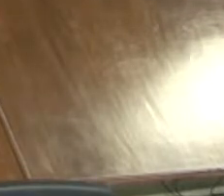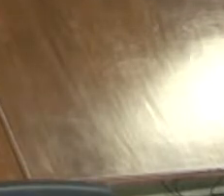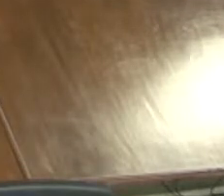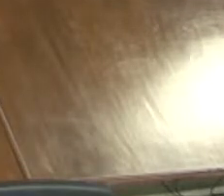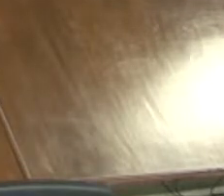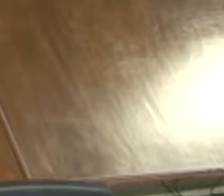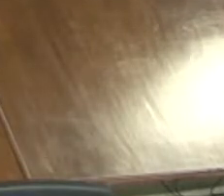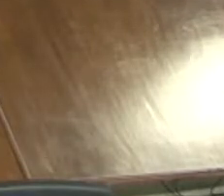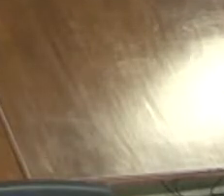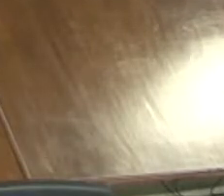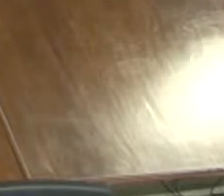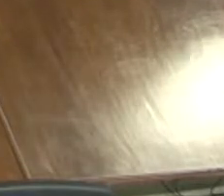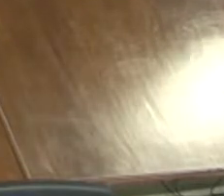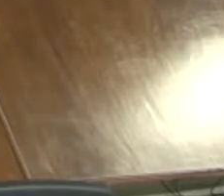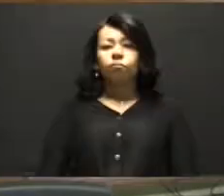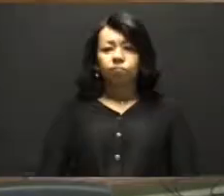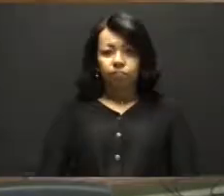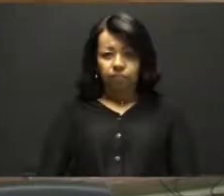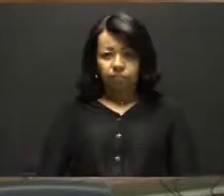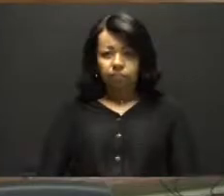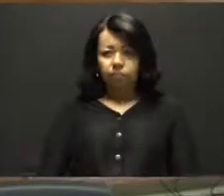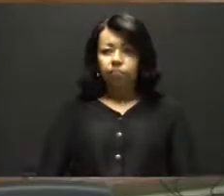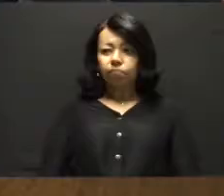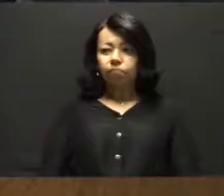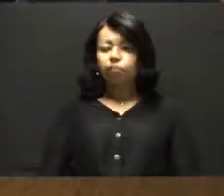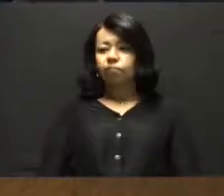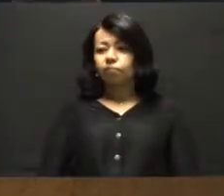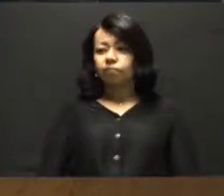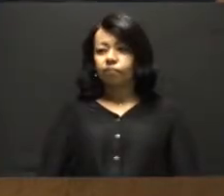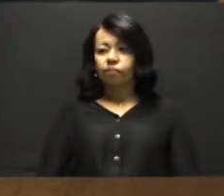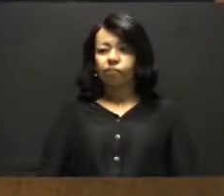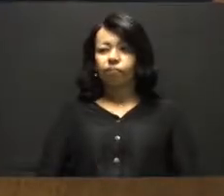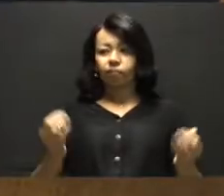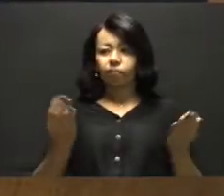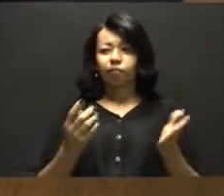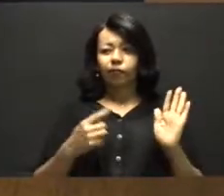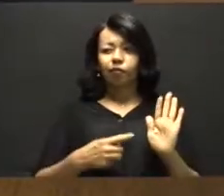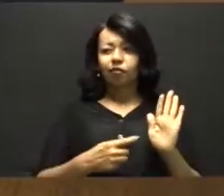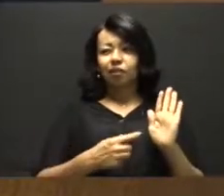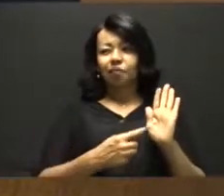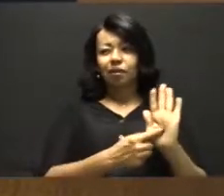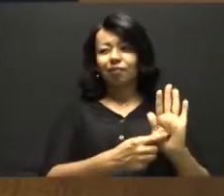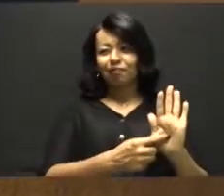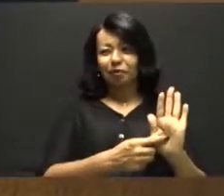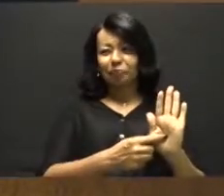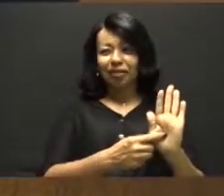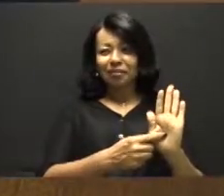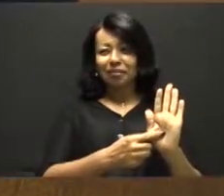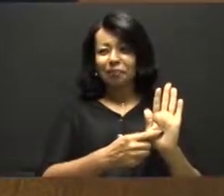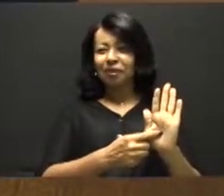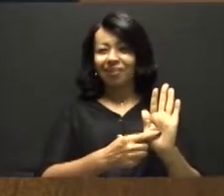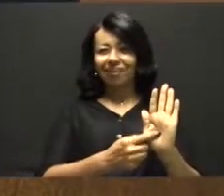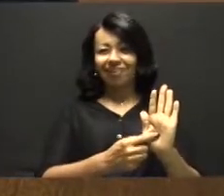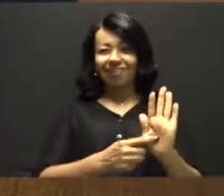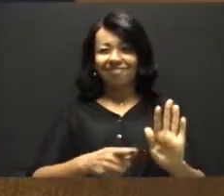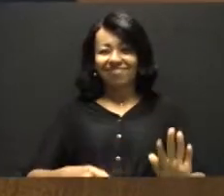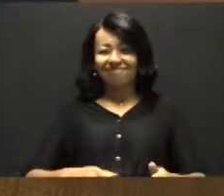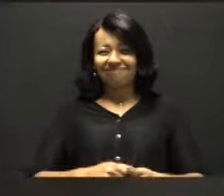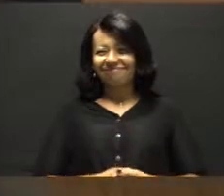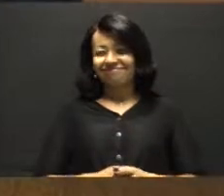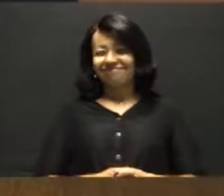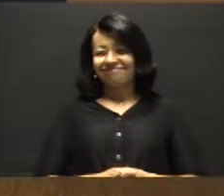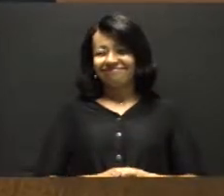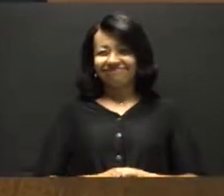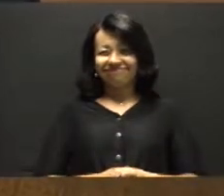neste momento acompanharemos uma apresentação dos músicos marcos santana e jessé